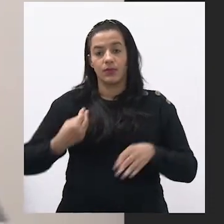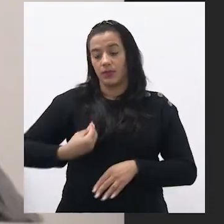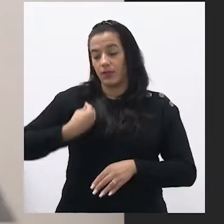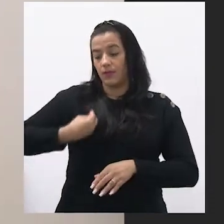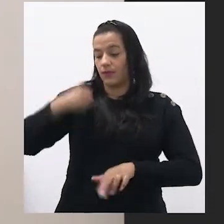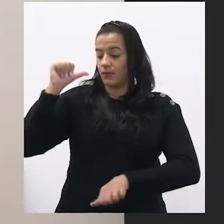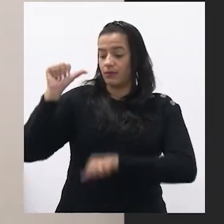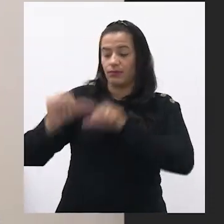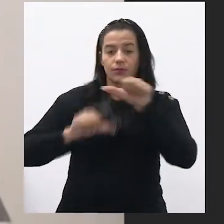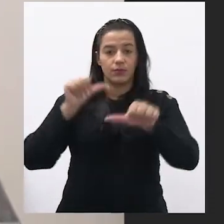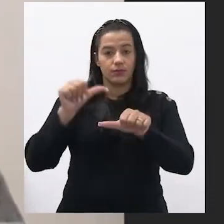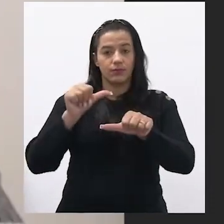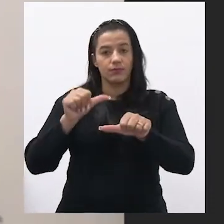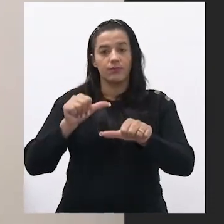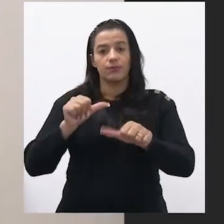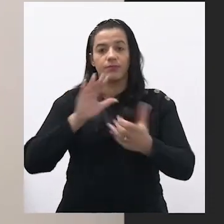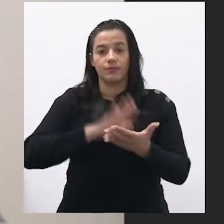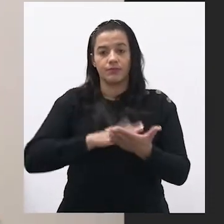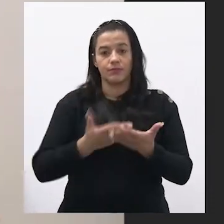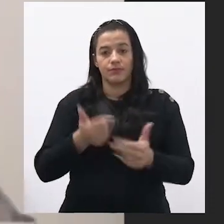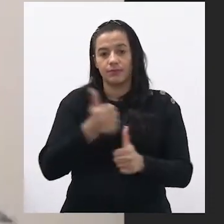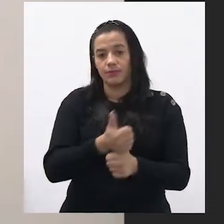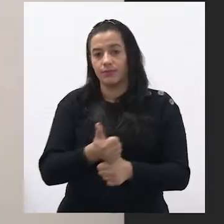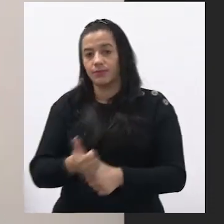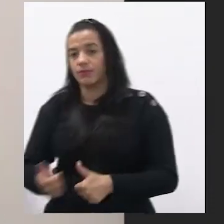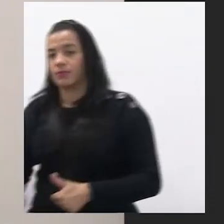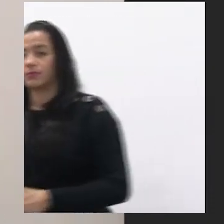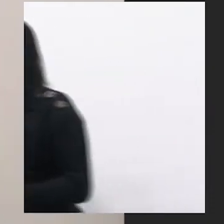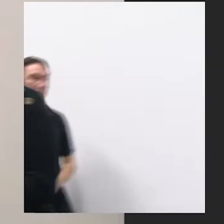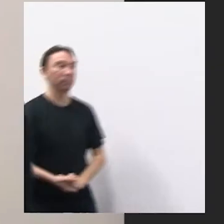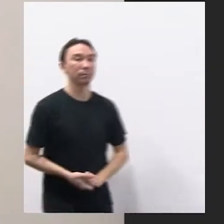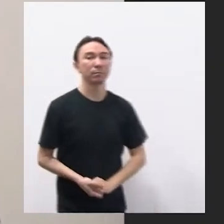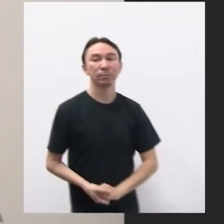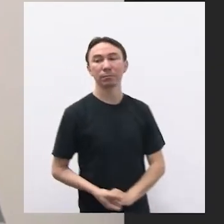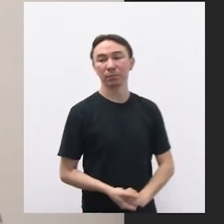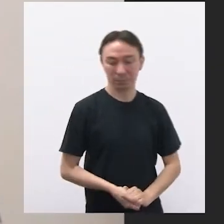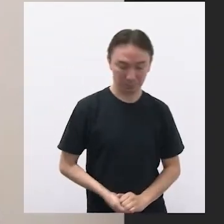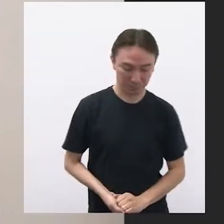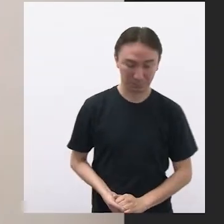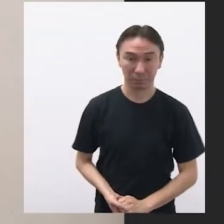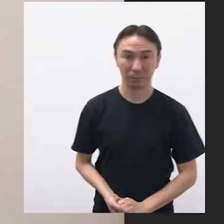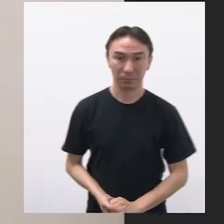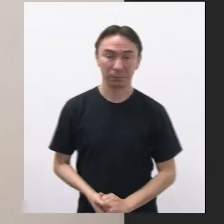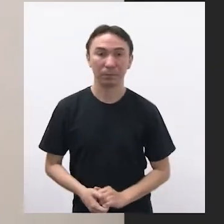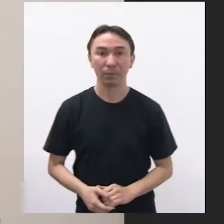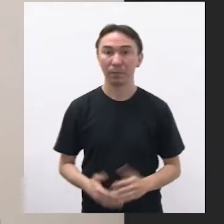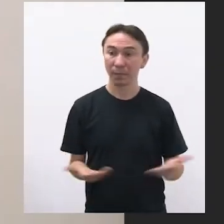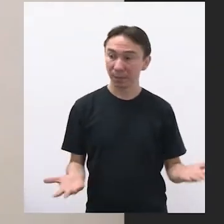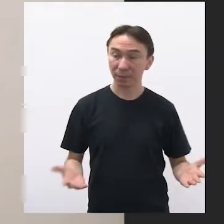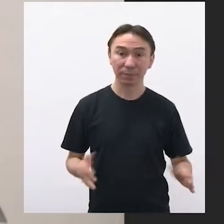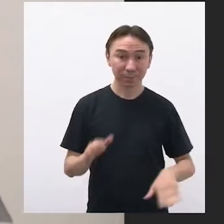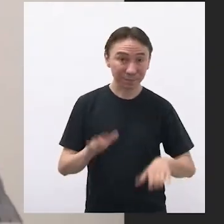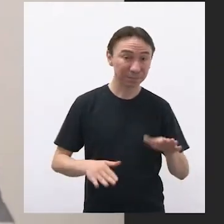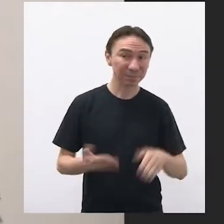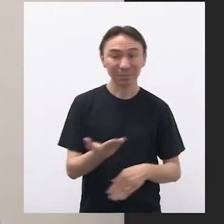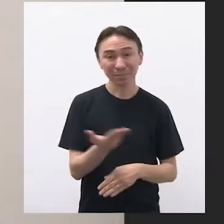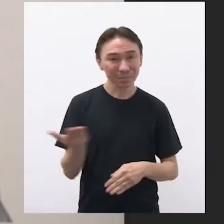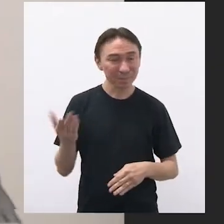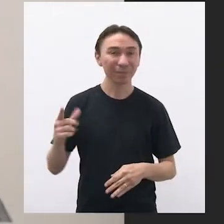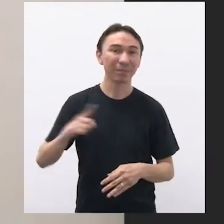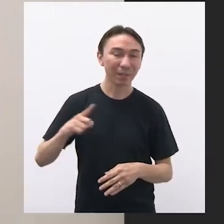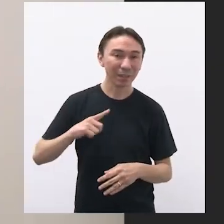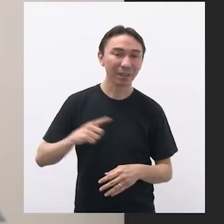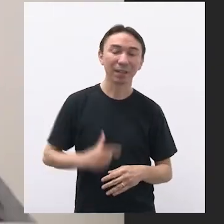transformada. Porque muitas vezes, na grande maioria das vezes, o que elas passam em casa, na